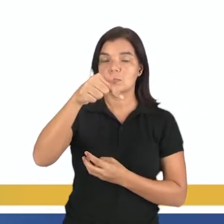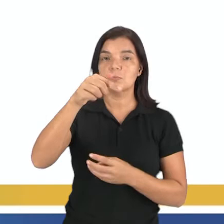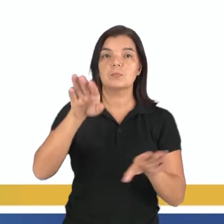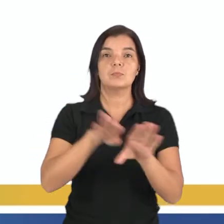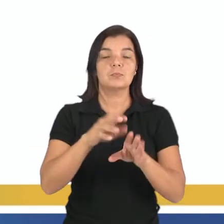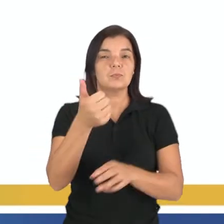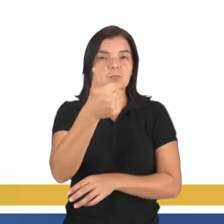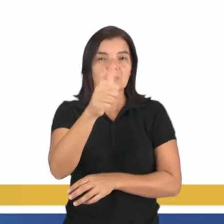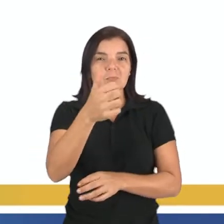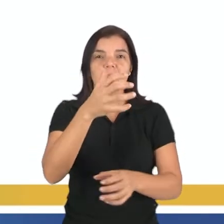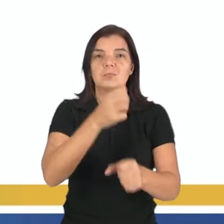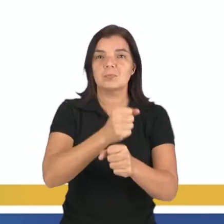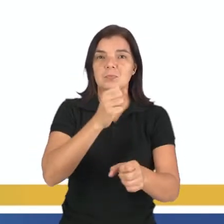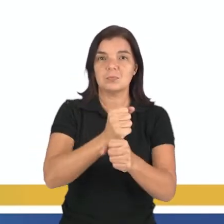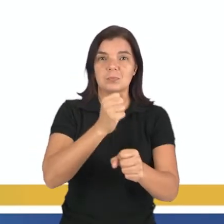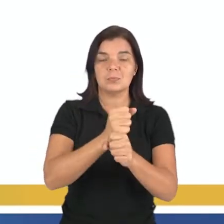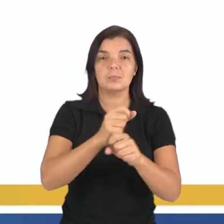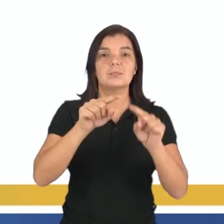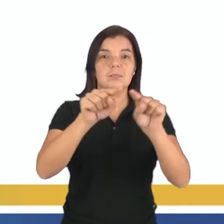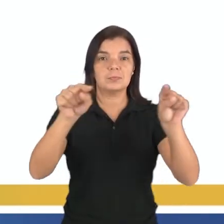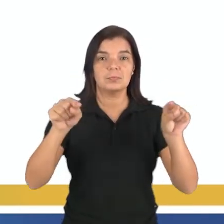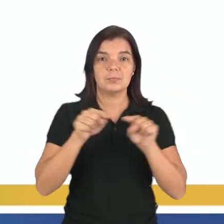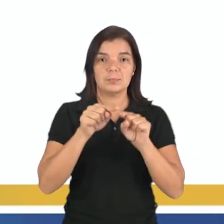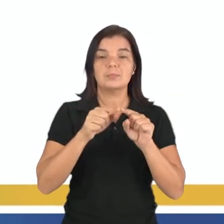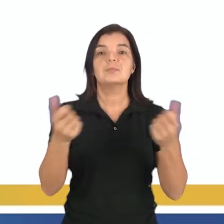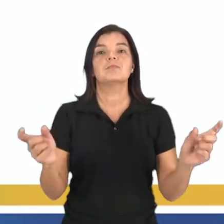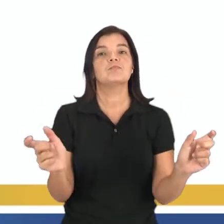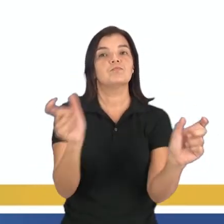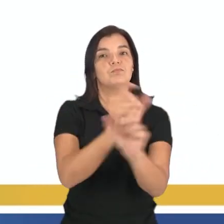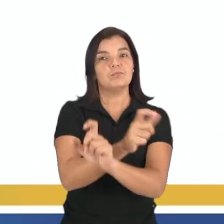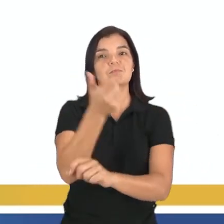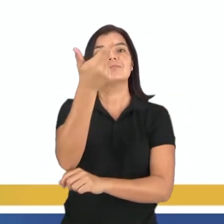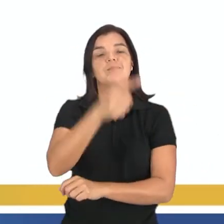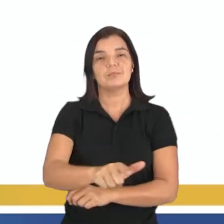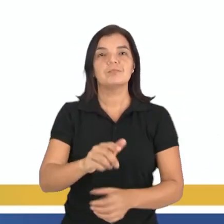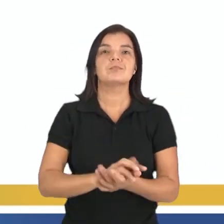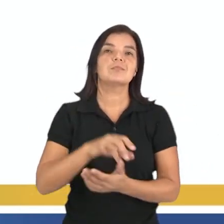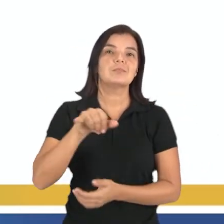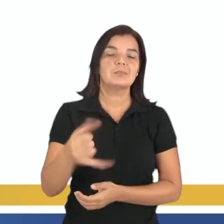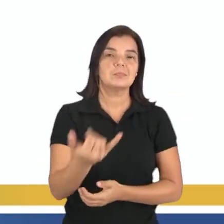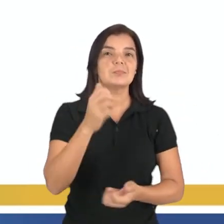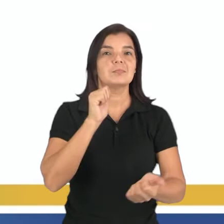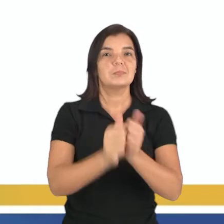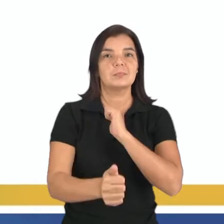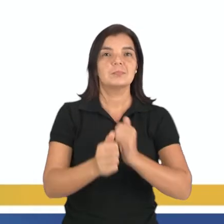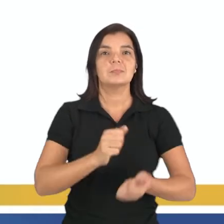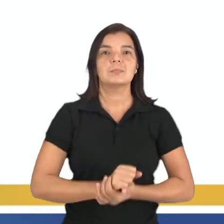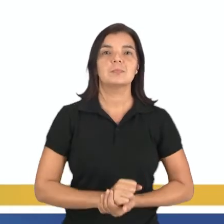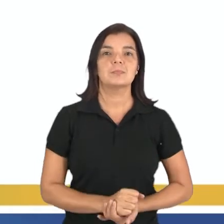atinge 11 pontos, as quadras são trocadas novamente. Aproveita o jogo!